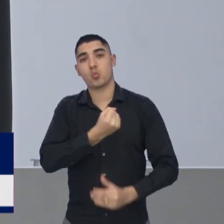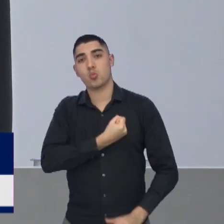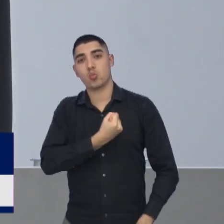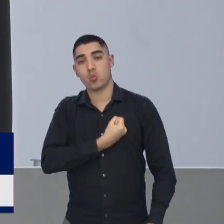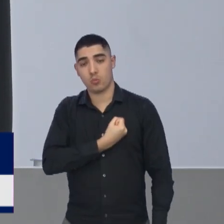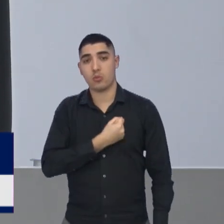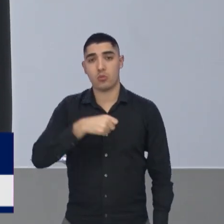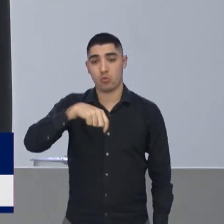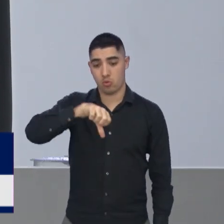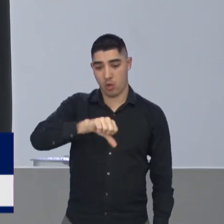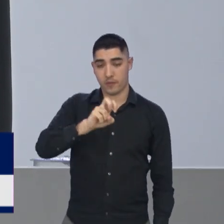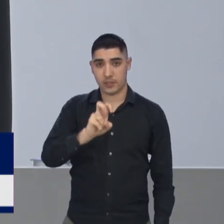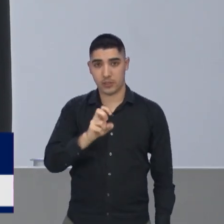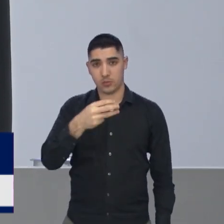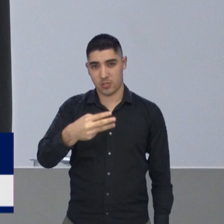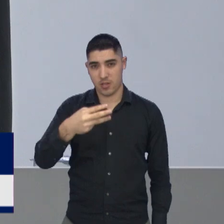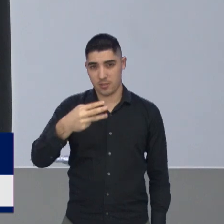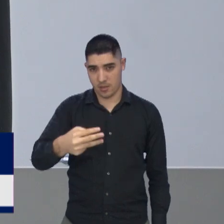número